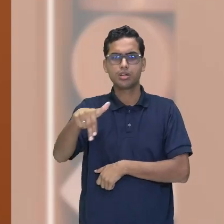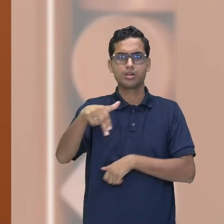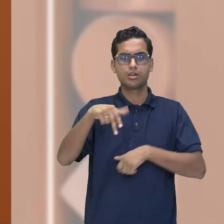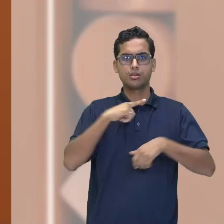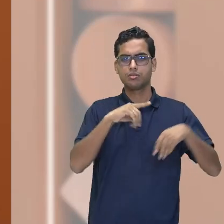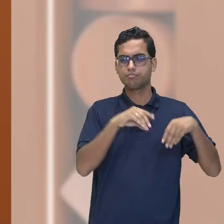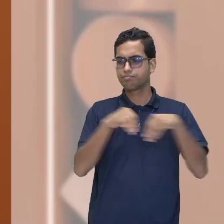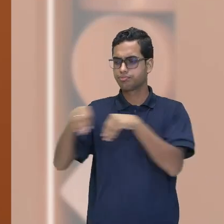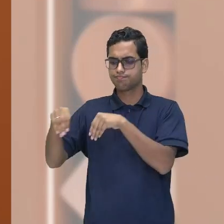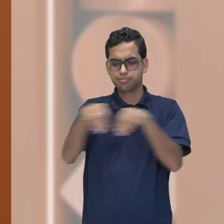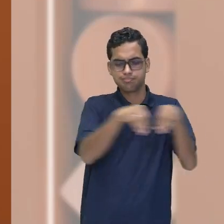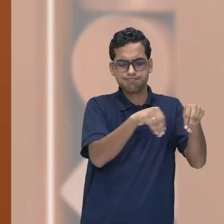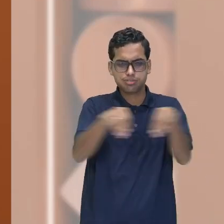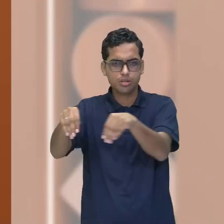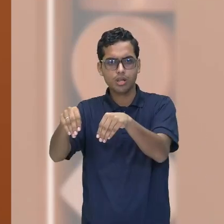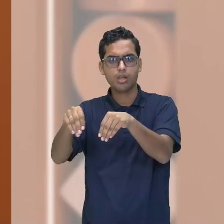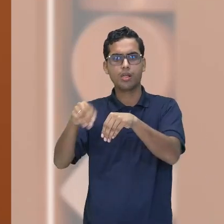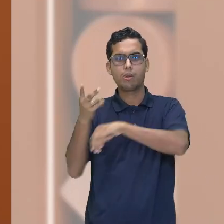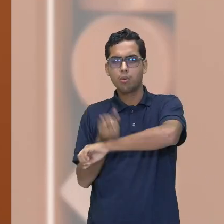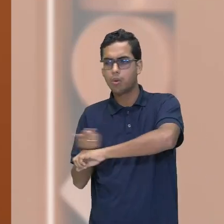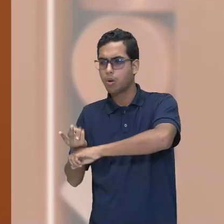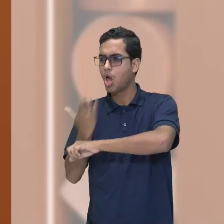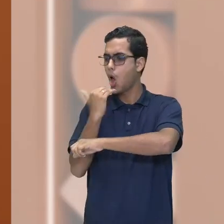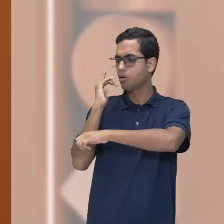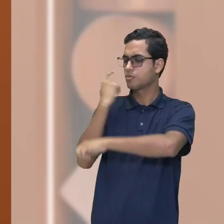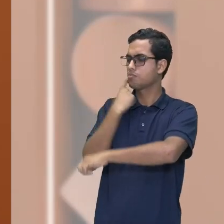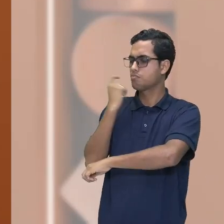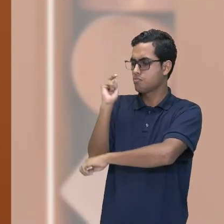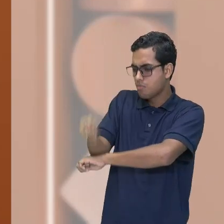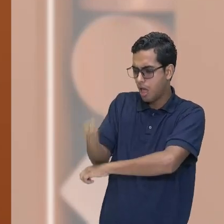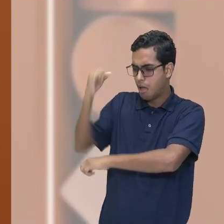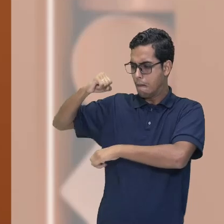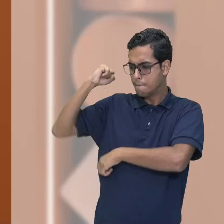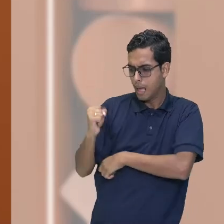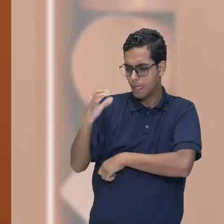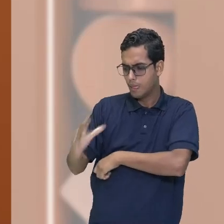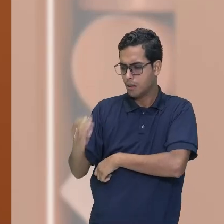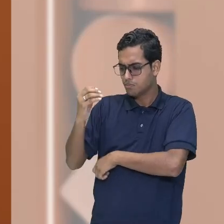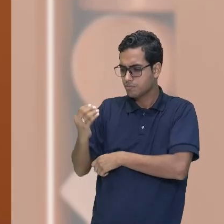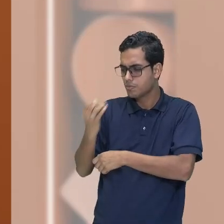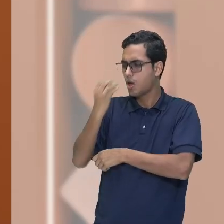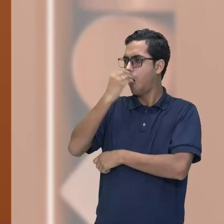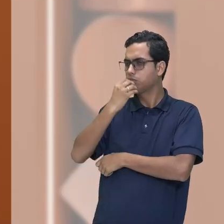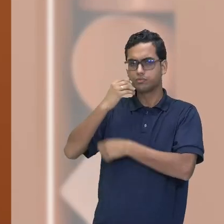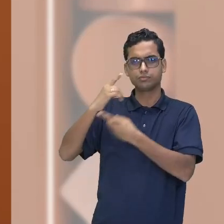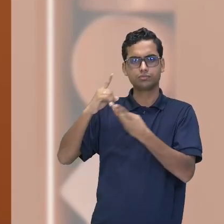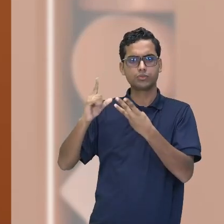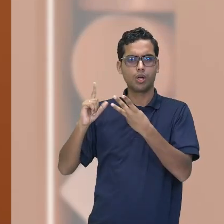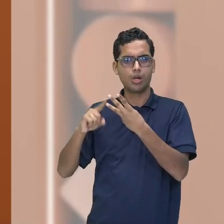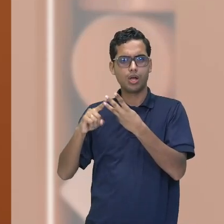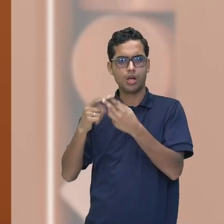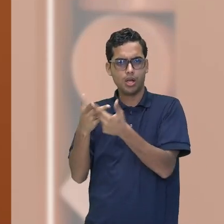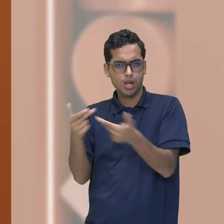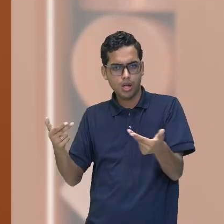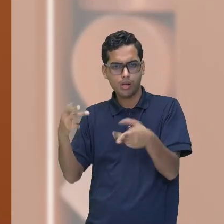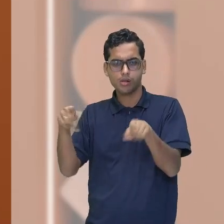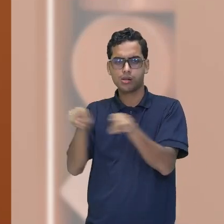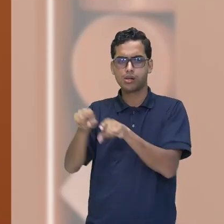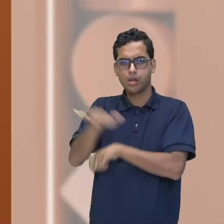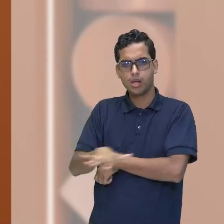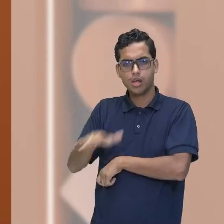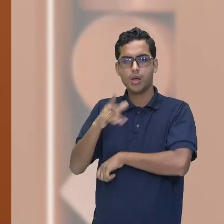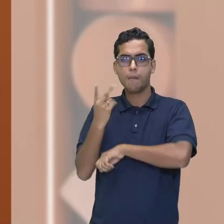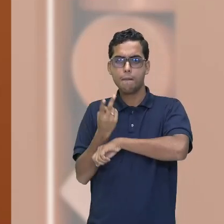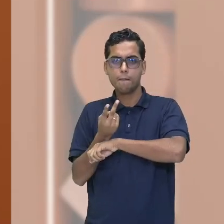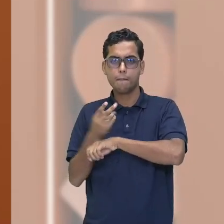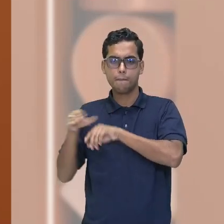viver da coleta, da caça e da pesca de modo aleatório em regiões que ofereciam maior abundância desses alimentos para